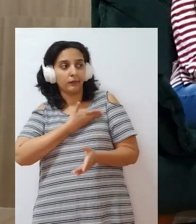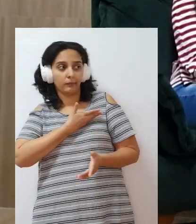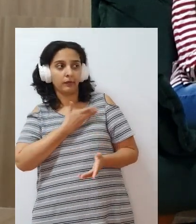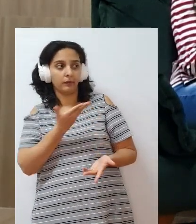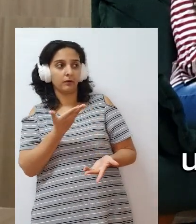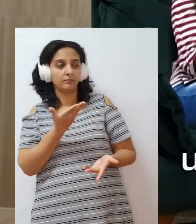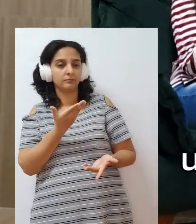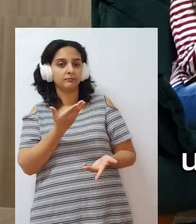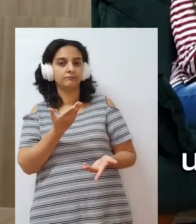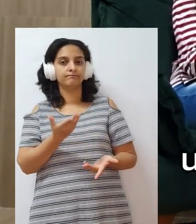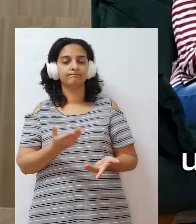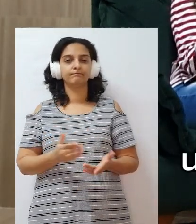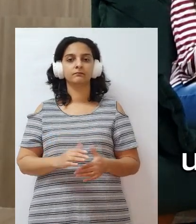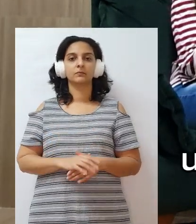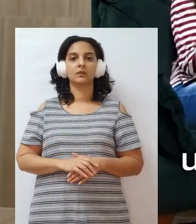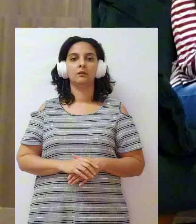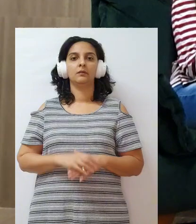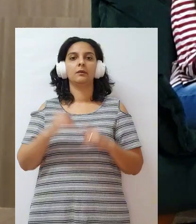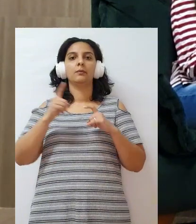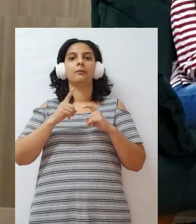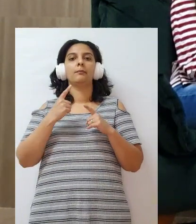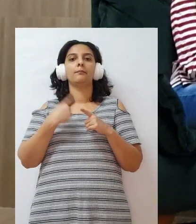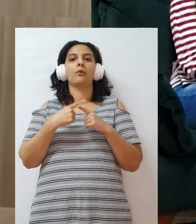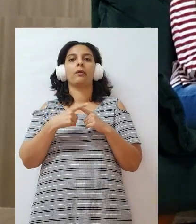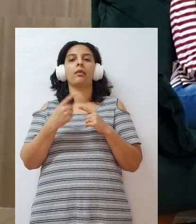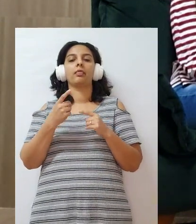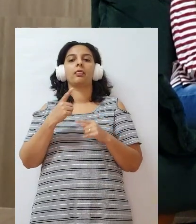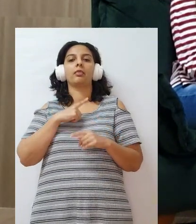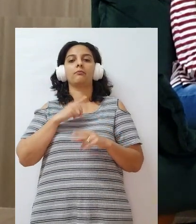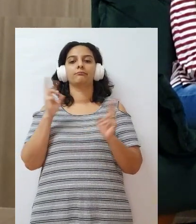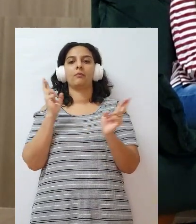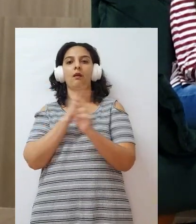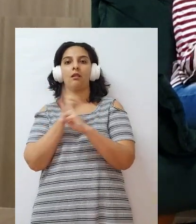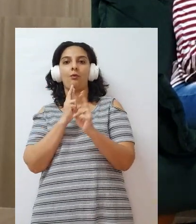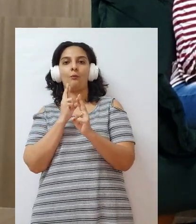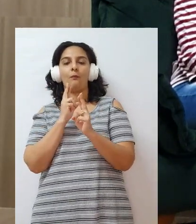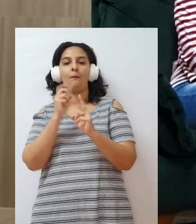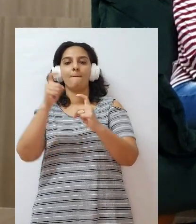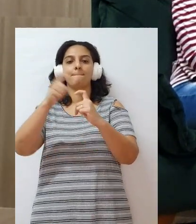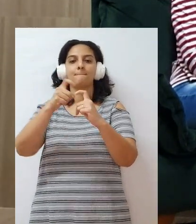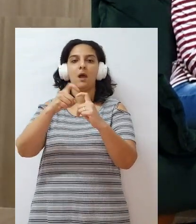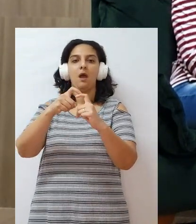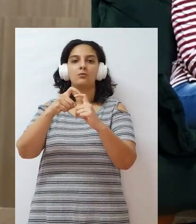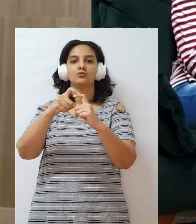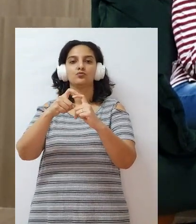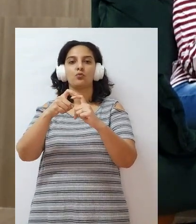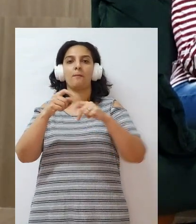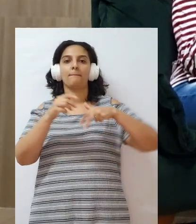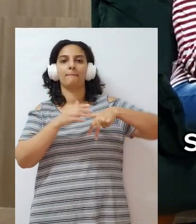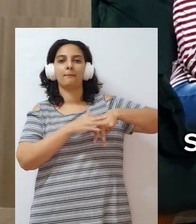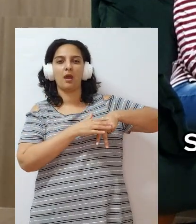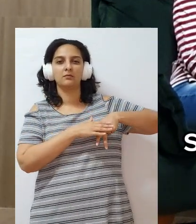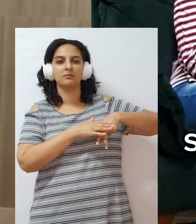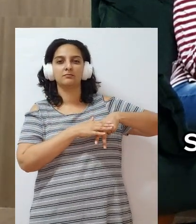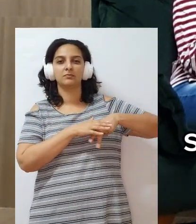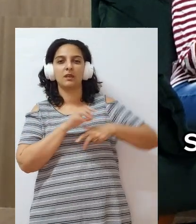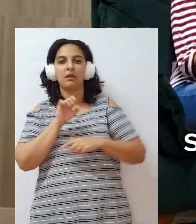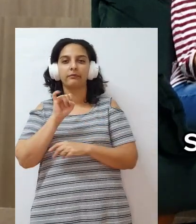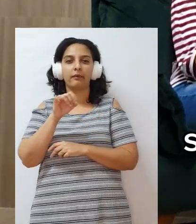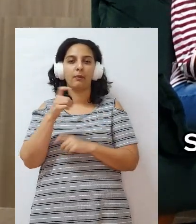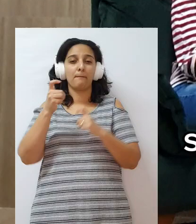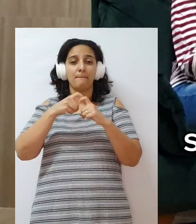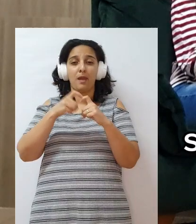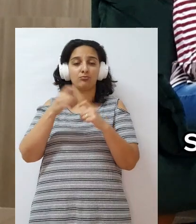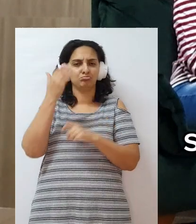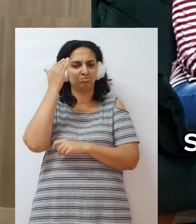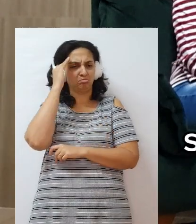de confiança mesmo, médico-paciente. E, por exemplo, se o médico não entender bem